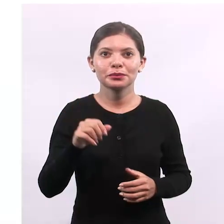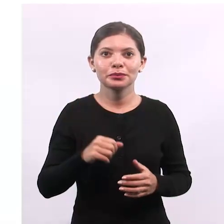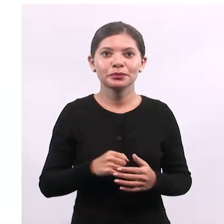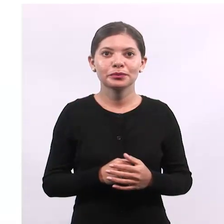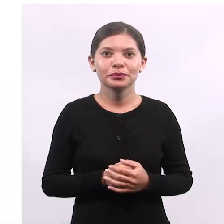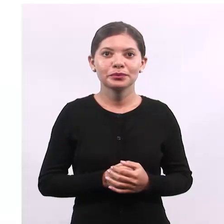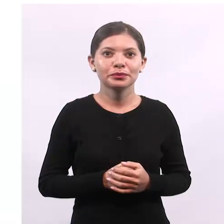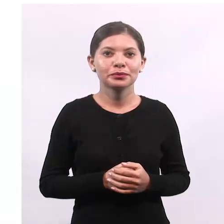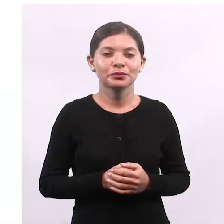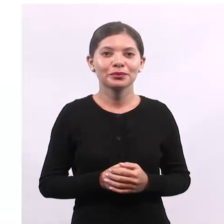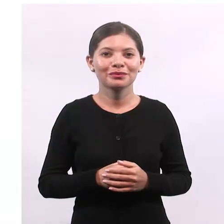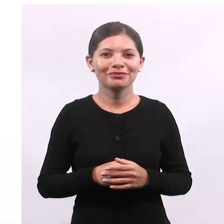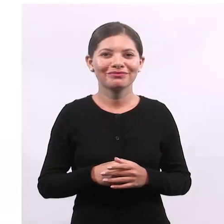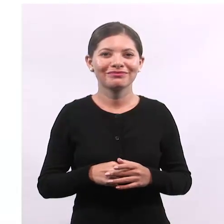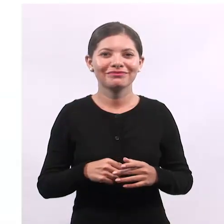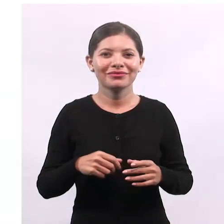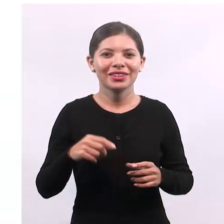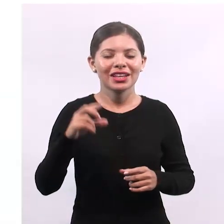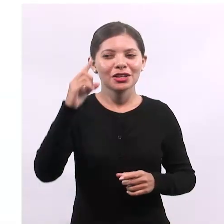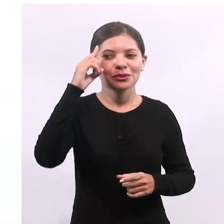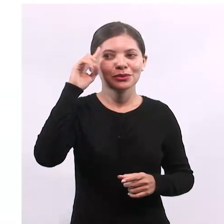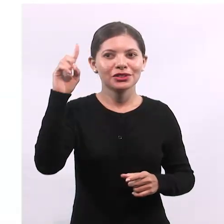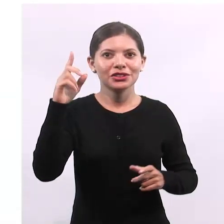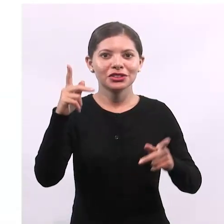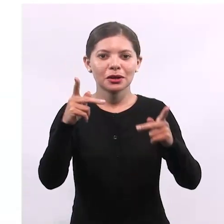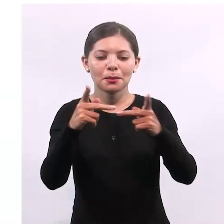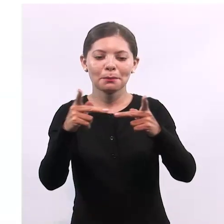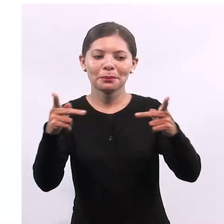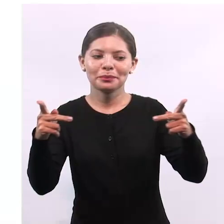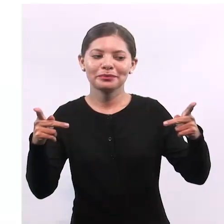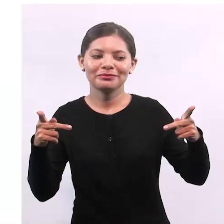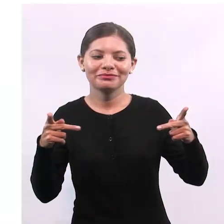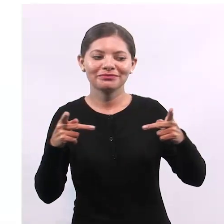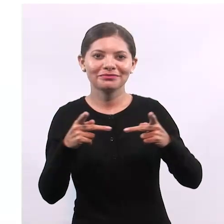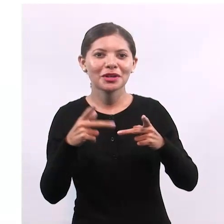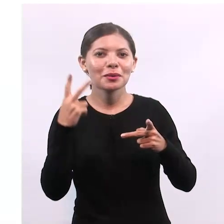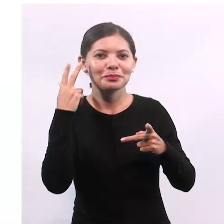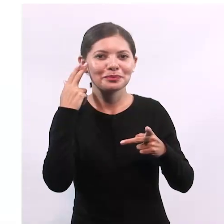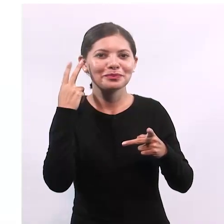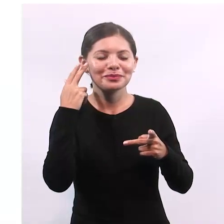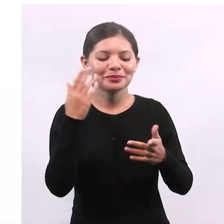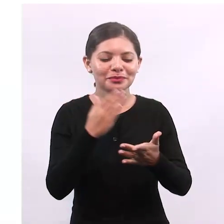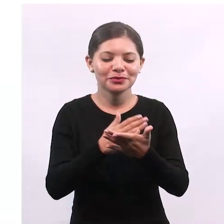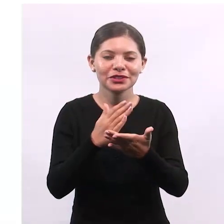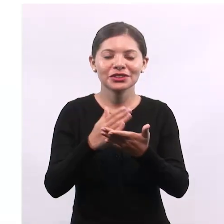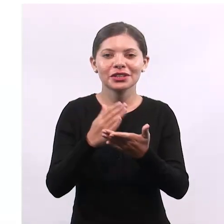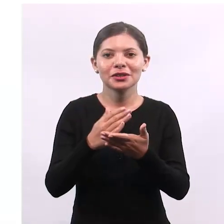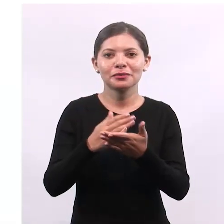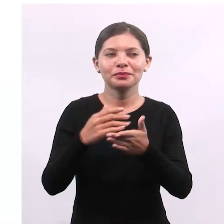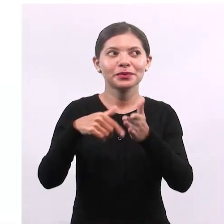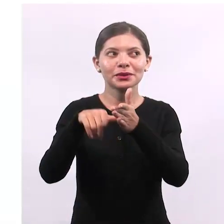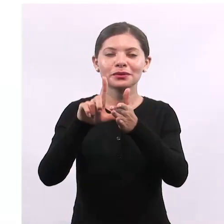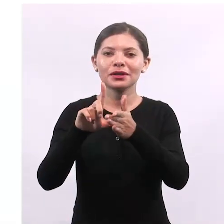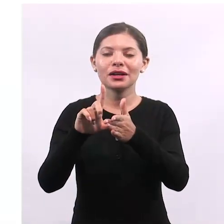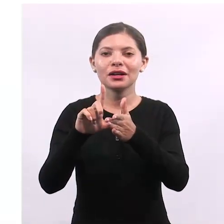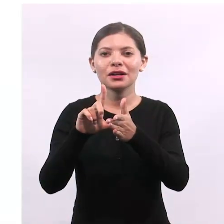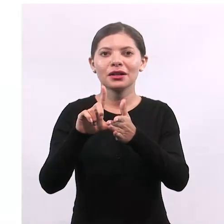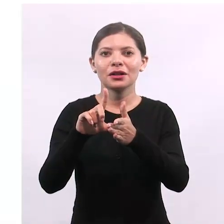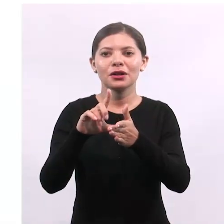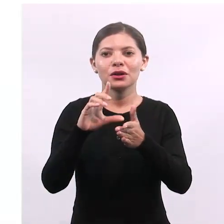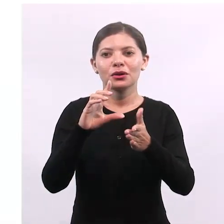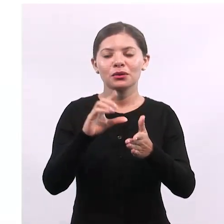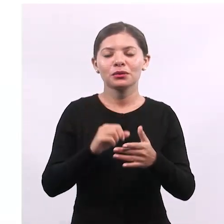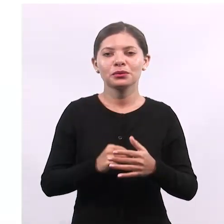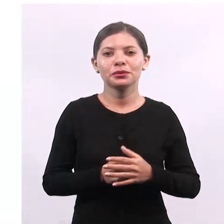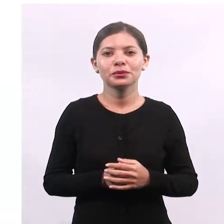no dia a dia de gráfico de pizza porque parece uma pizza fatiada então lá o gráfico 2 é um gráfico de pizza lá